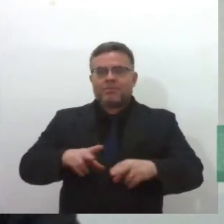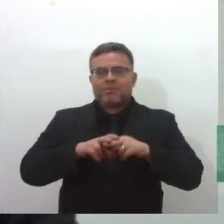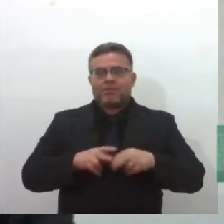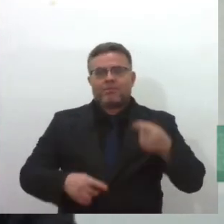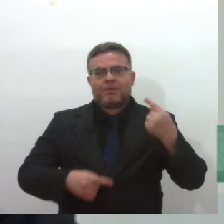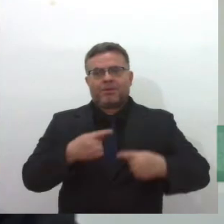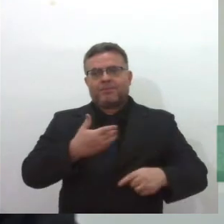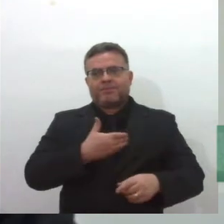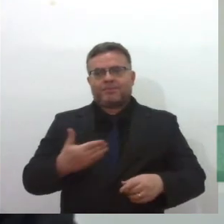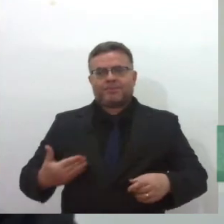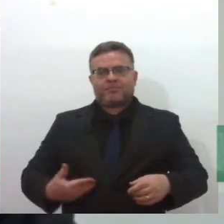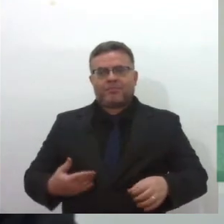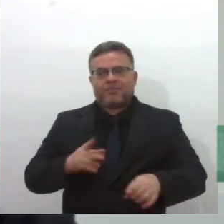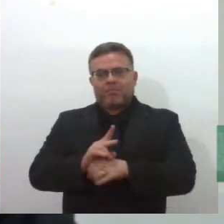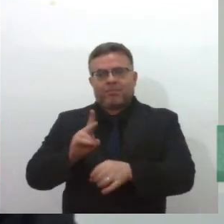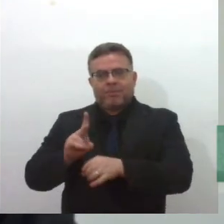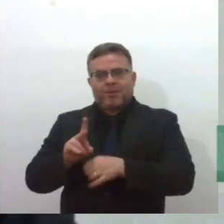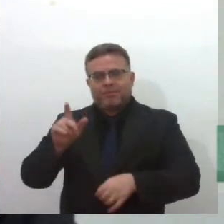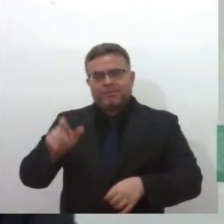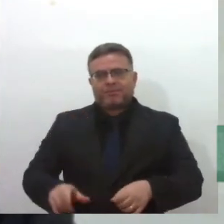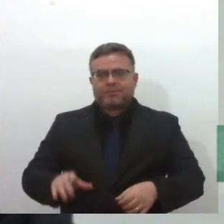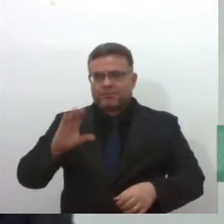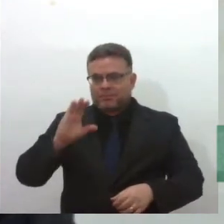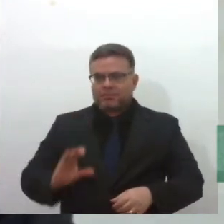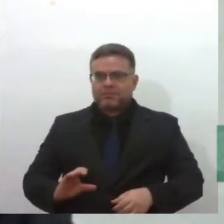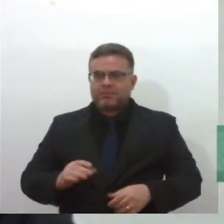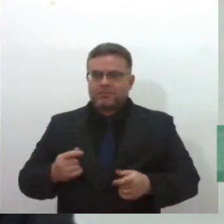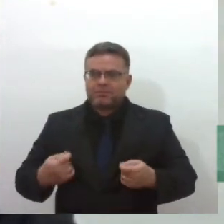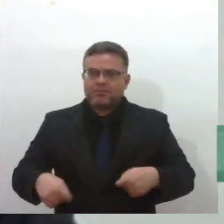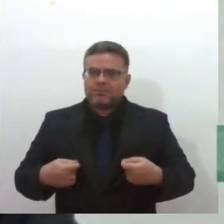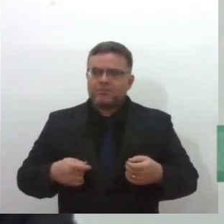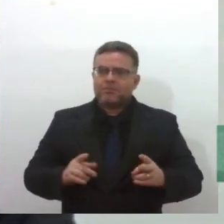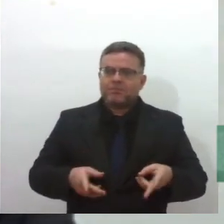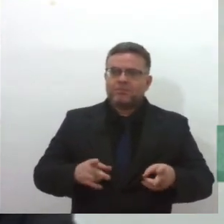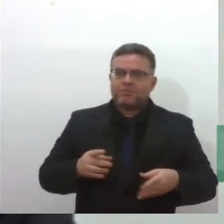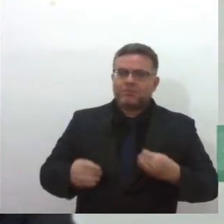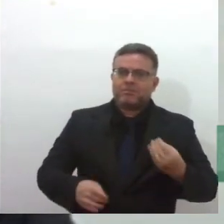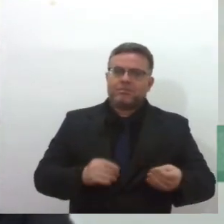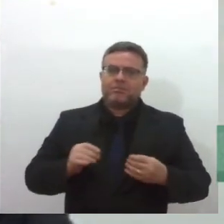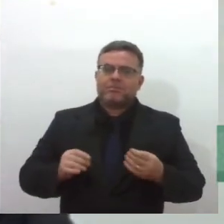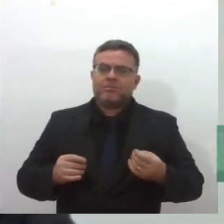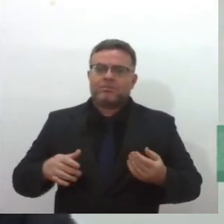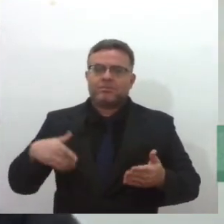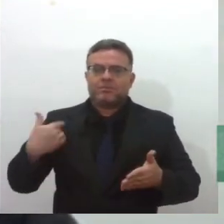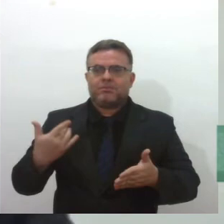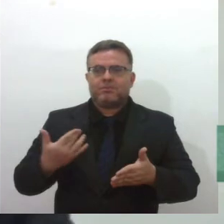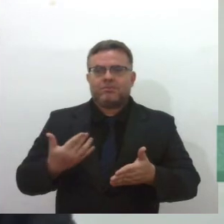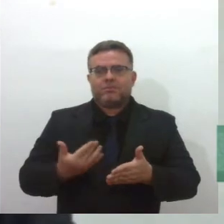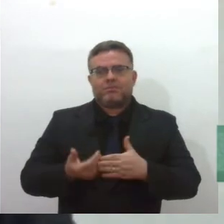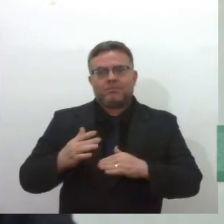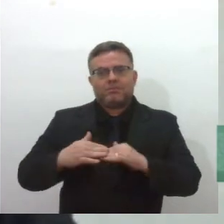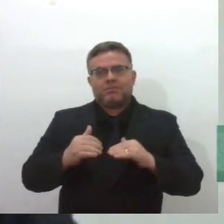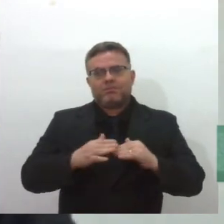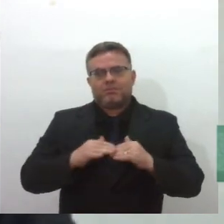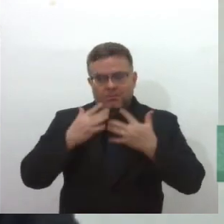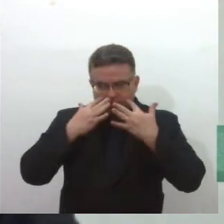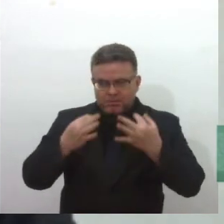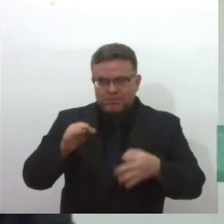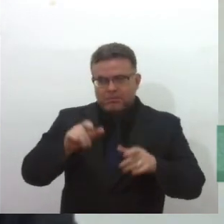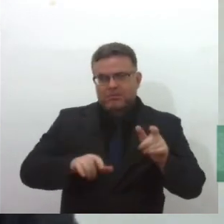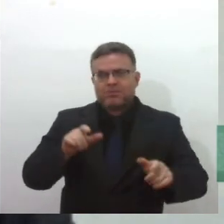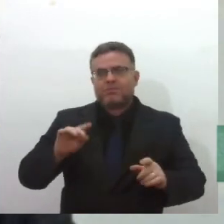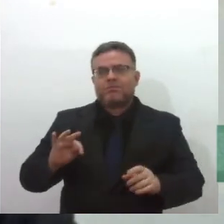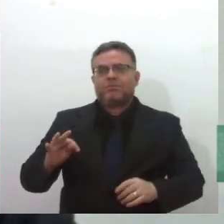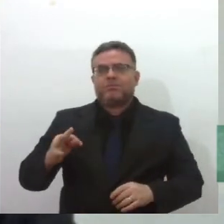pública de acompanhamento desse cidadão. Tem que ter política pública de acolhimento, de atenção às vítimas